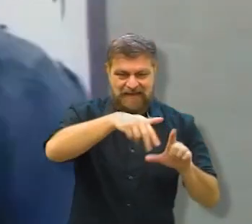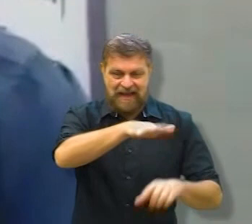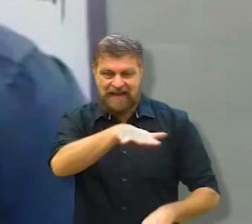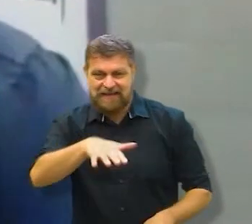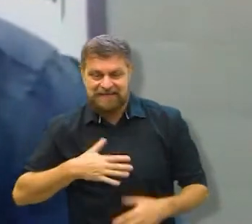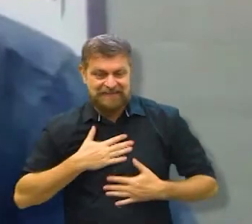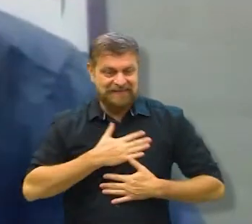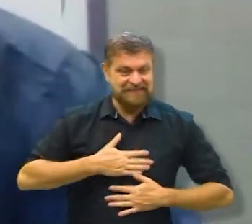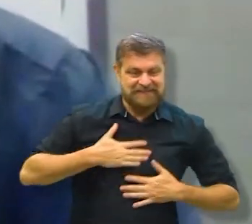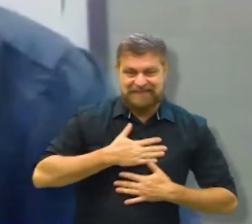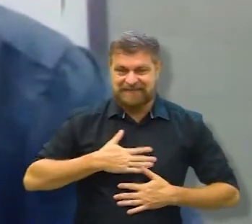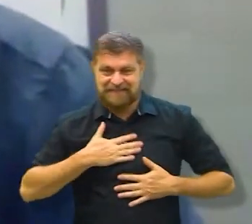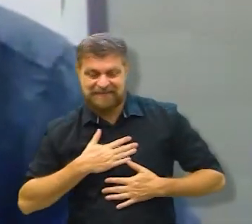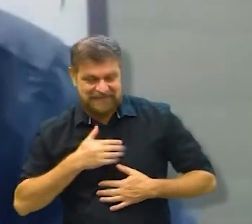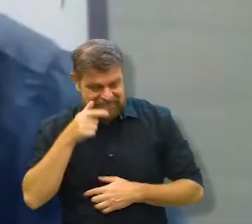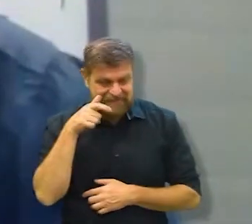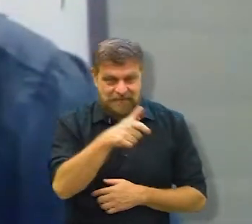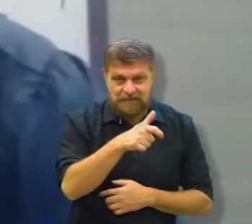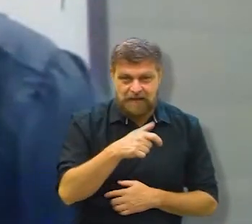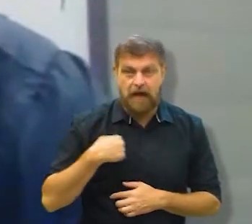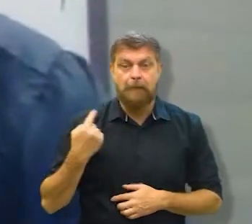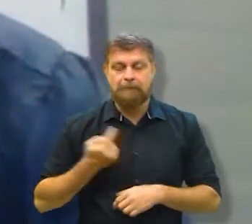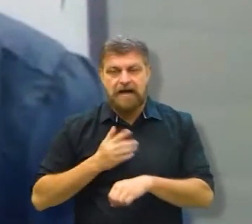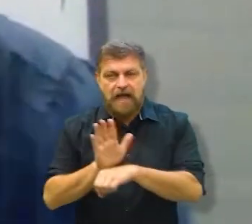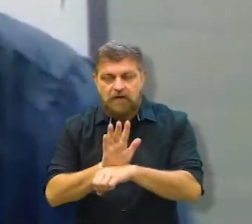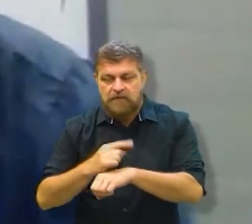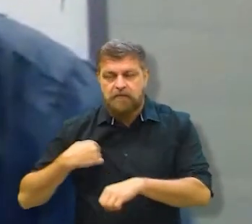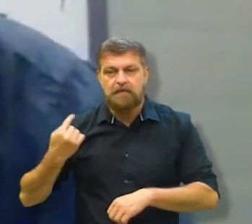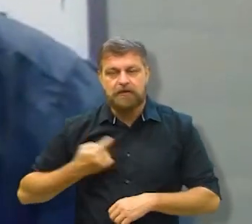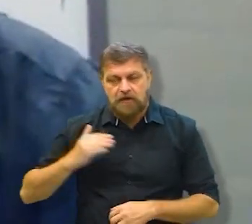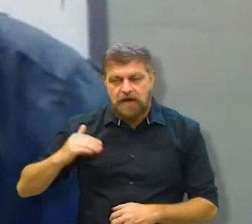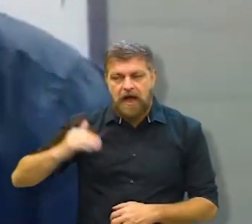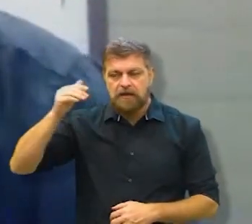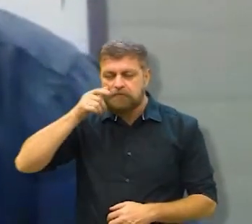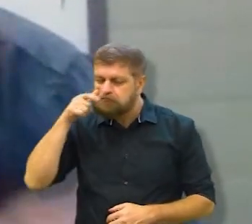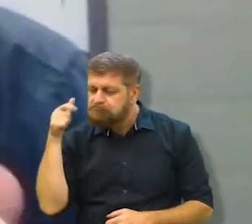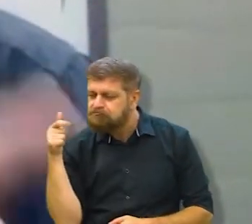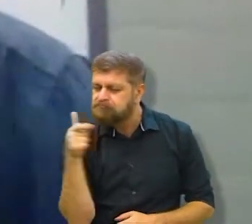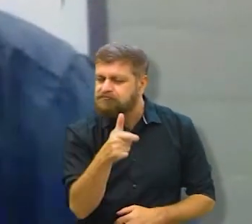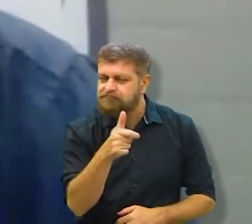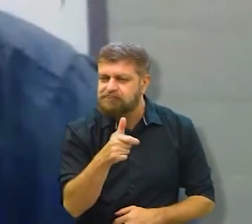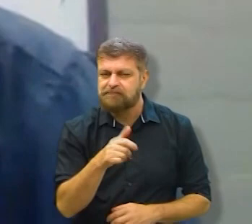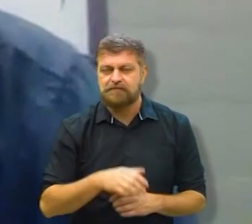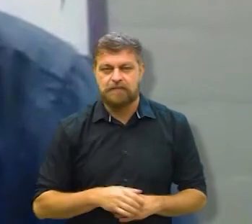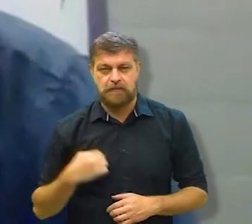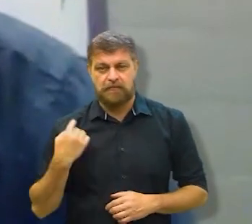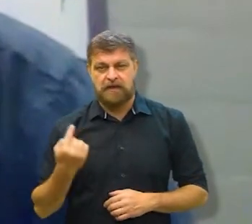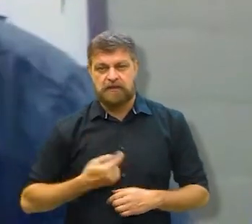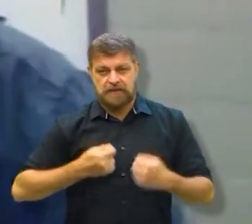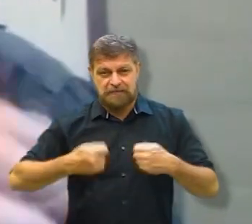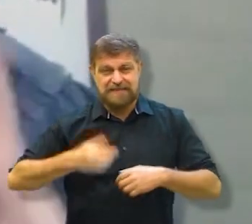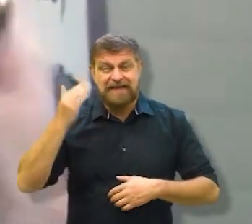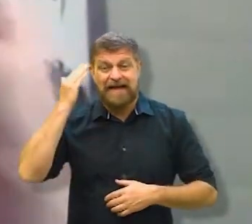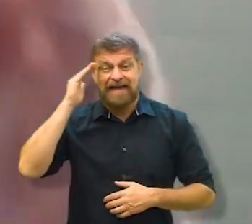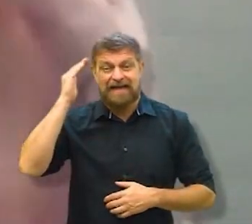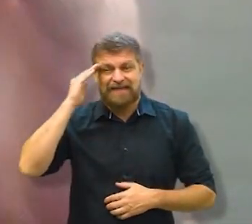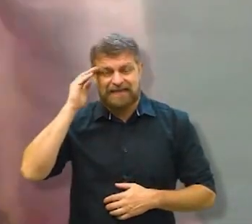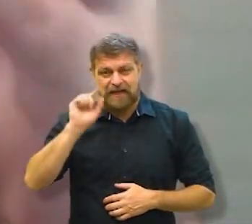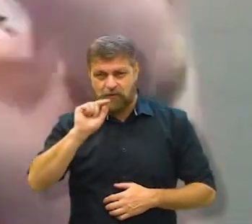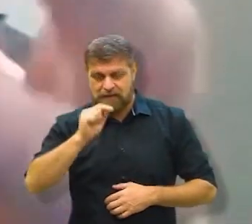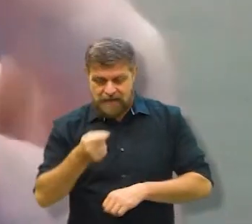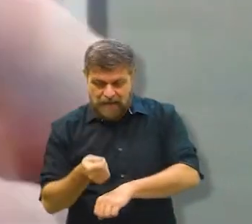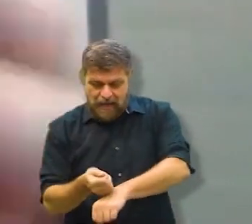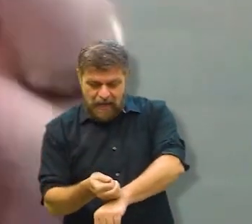se divertiram assistindo, mas ele é muito mais um filme para nós adultos. E a gente tem que entender que